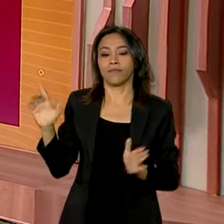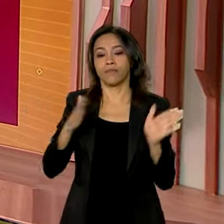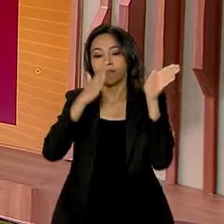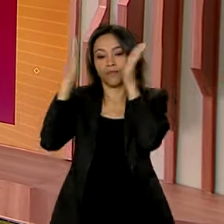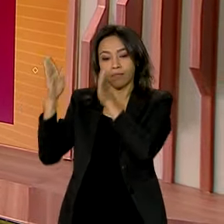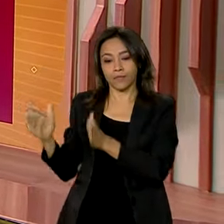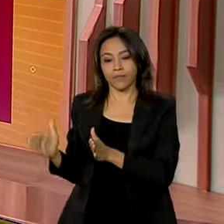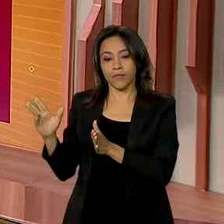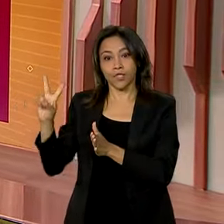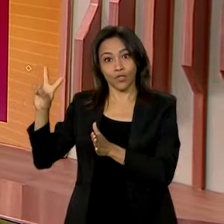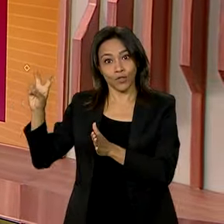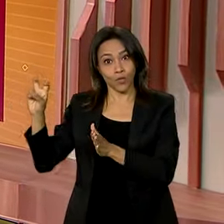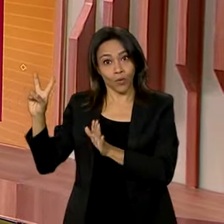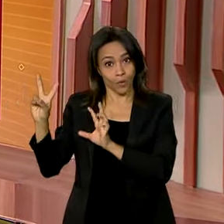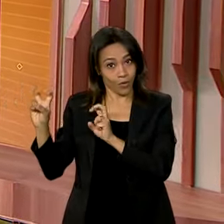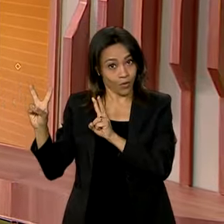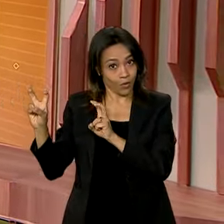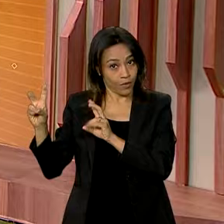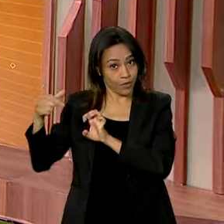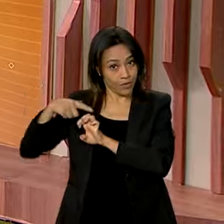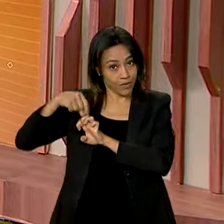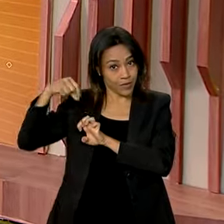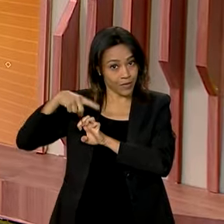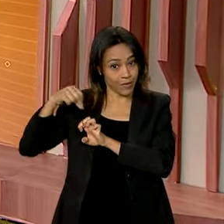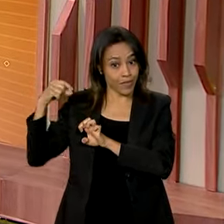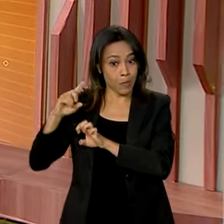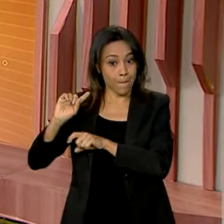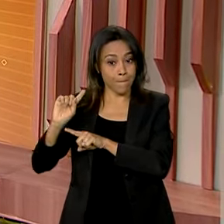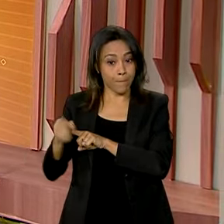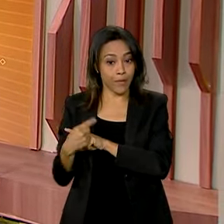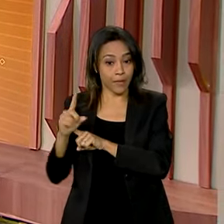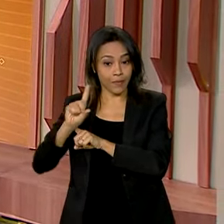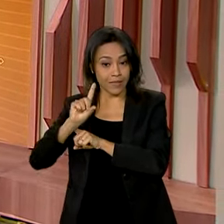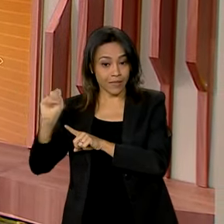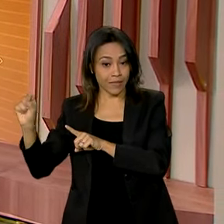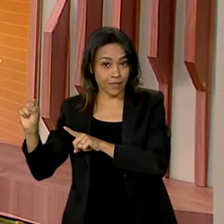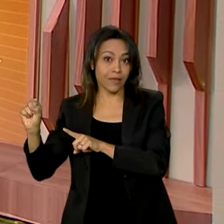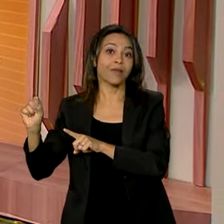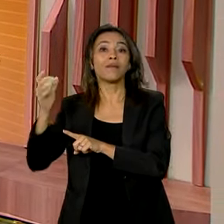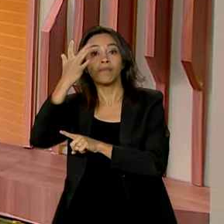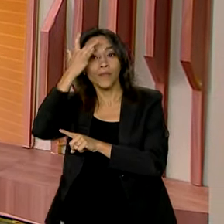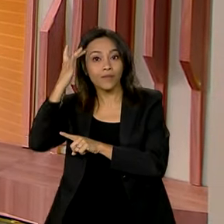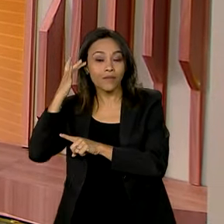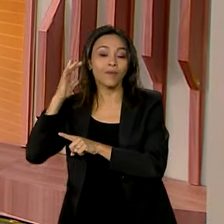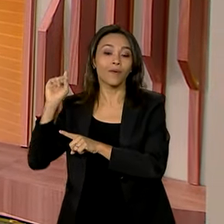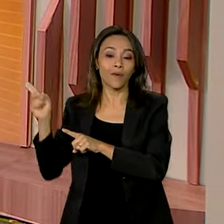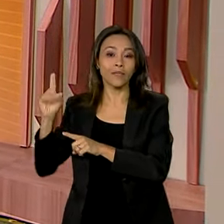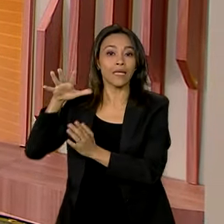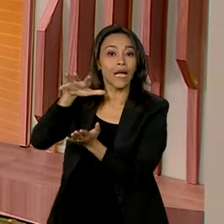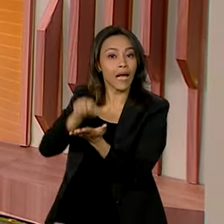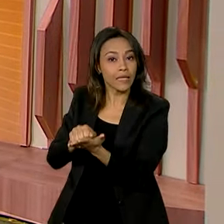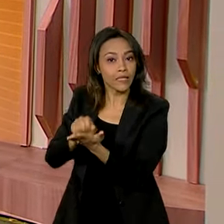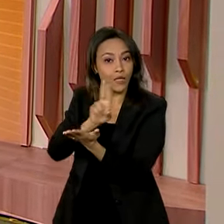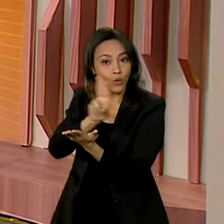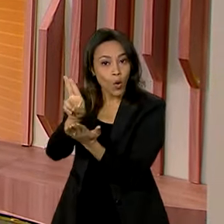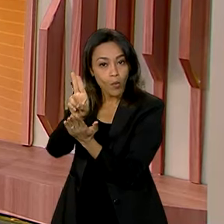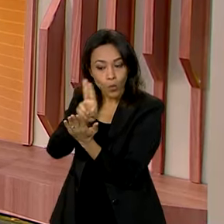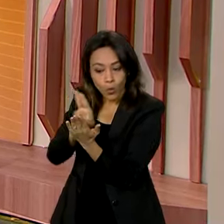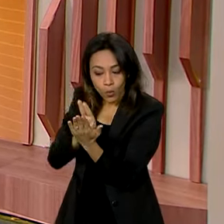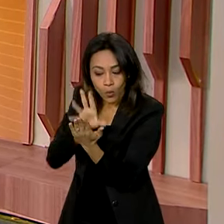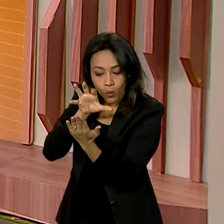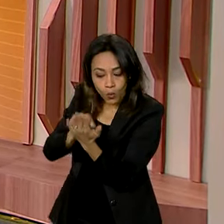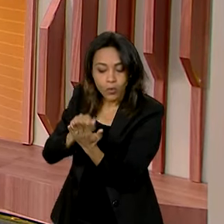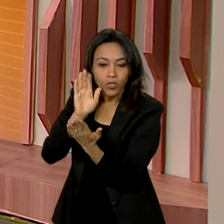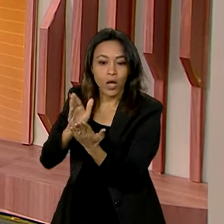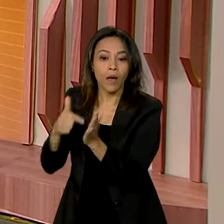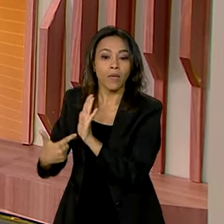é empreendedorismo, Carolina conta com 1.100 microempreendedores individuais cadastrados. Os dados mostram